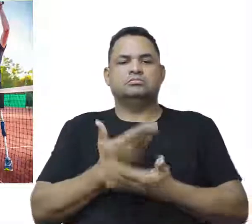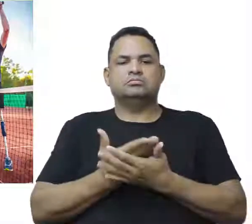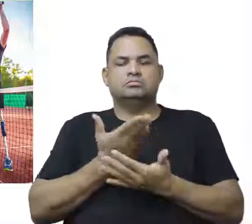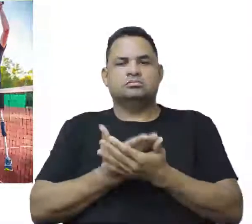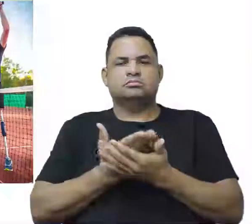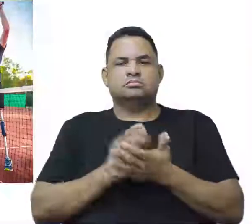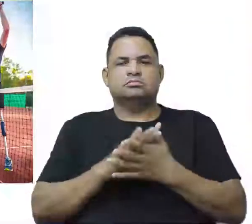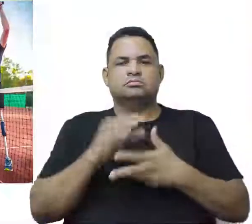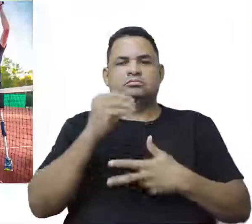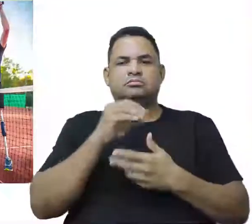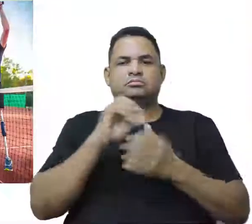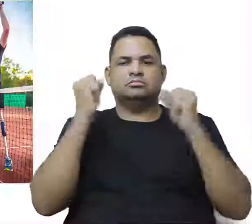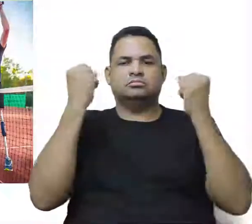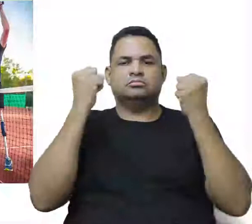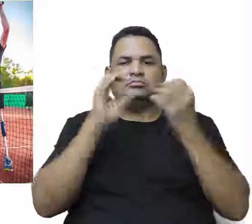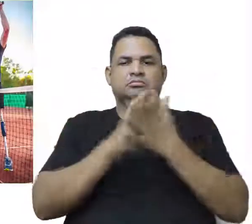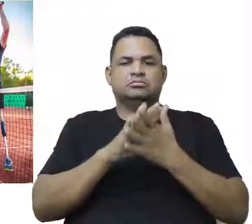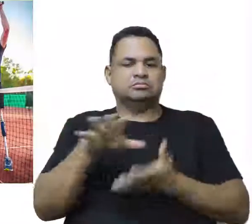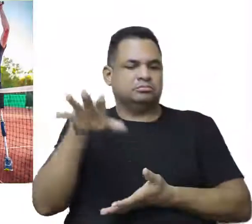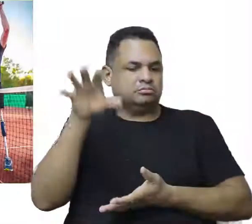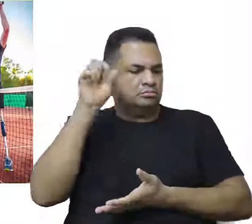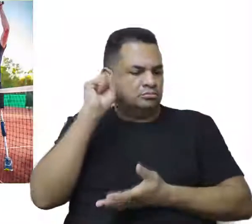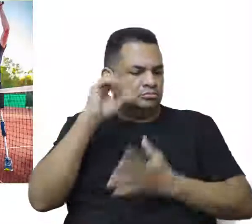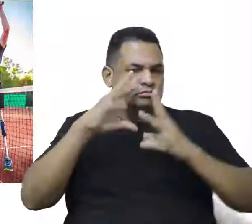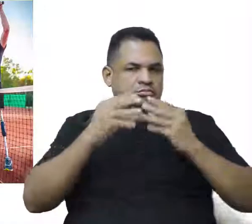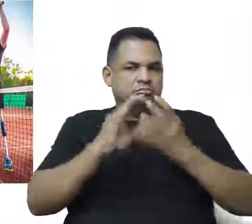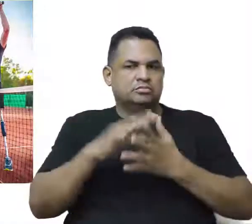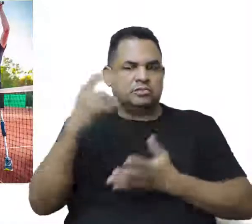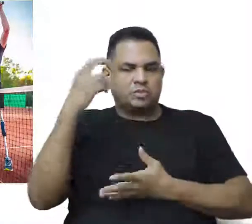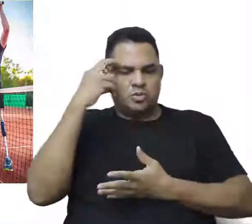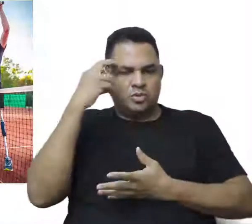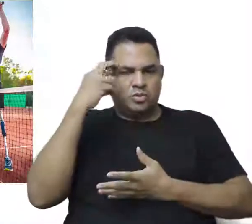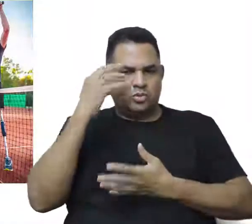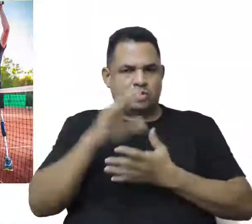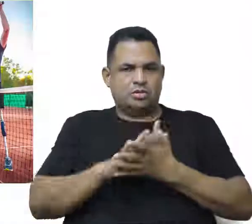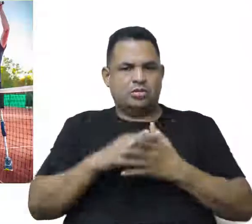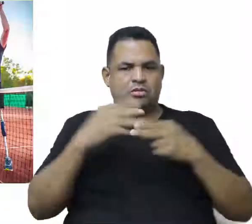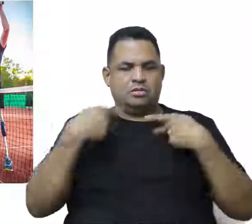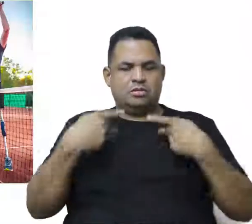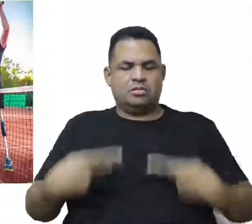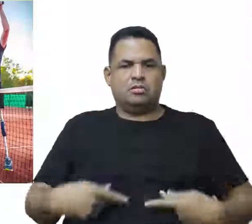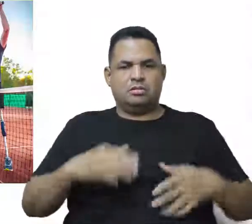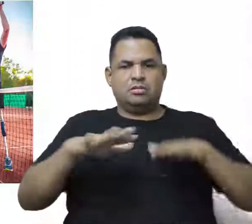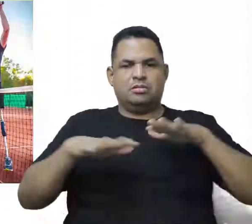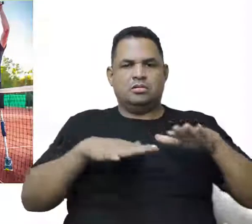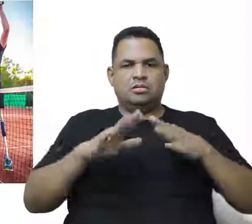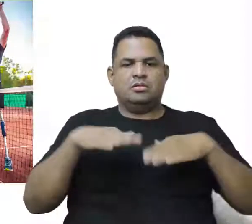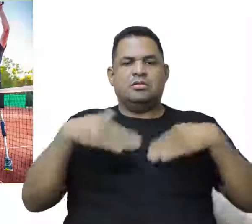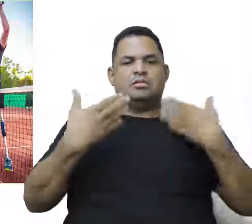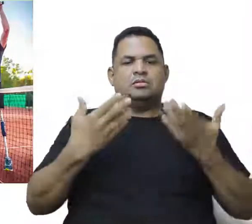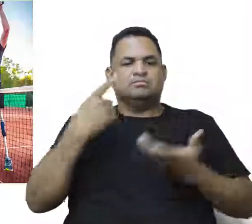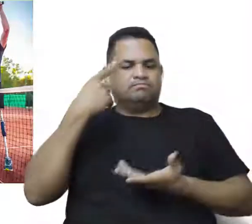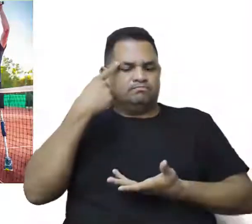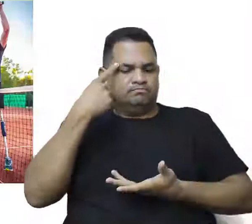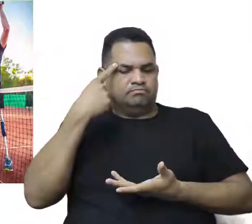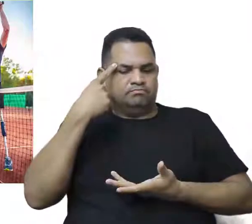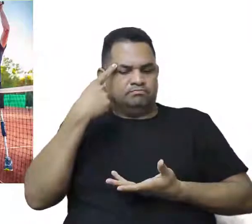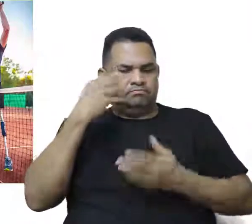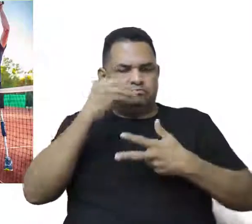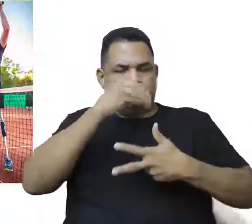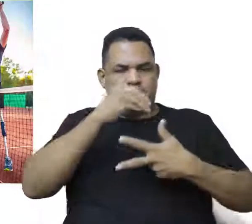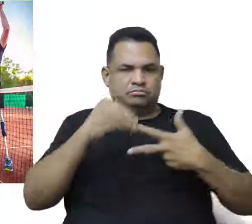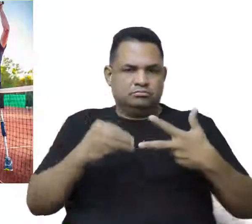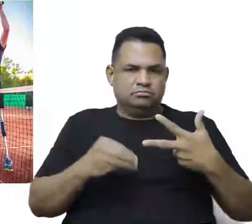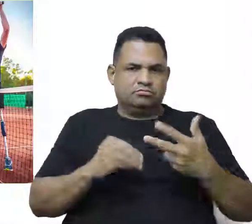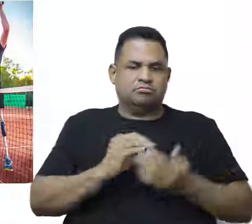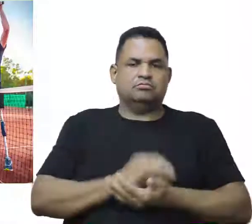física. E a gente vai ouvir em todas as aulas essa expressão, cultura corporal de movimento. Exato. Então, quando a gente pensa no Enem, a gente vai